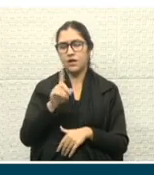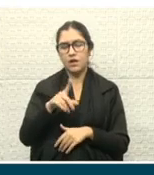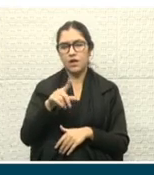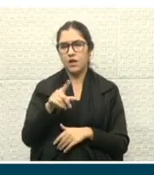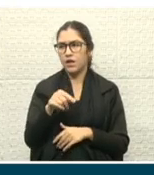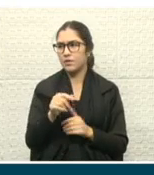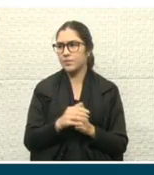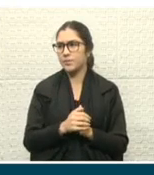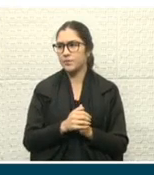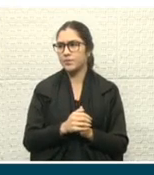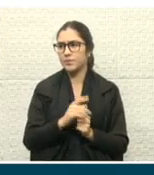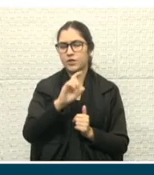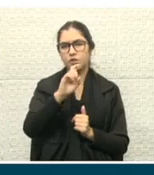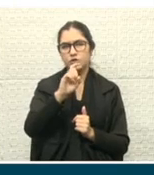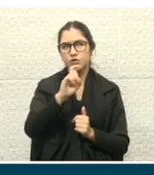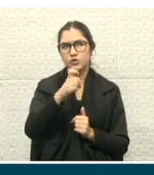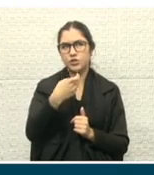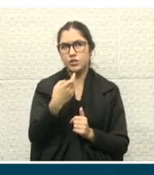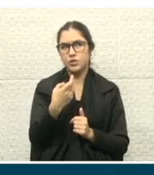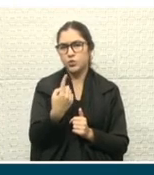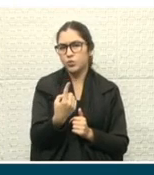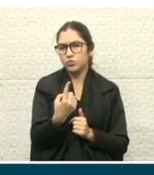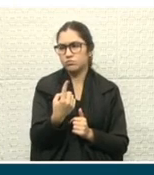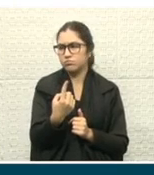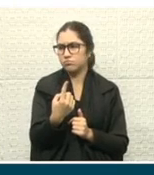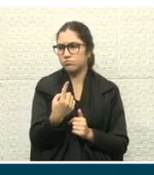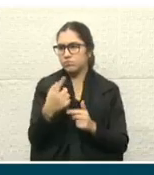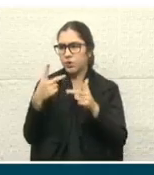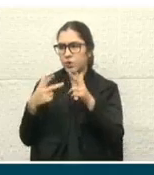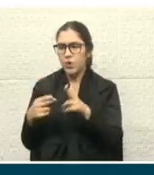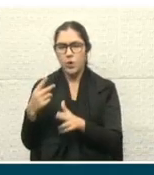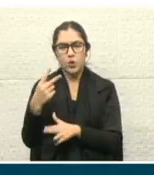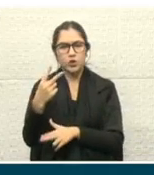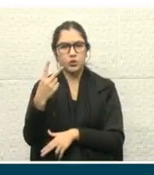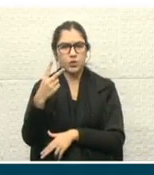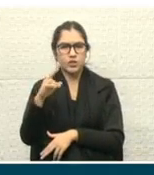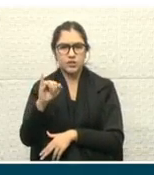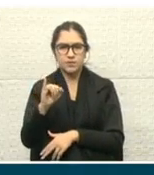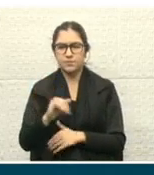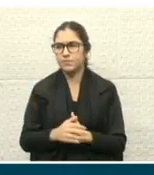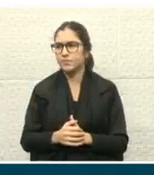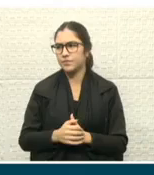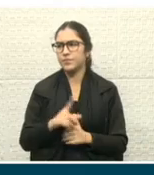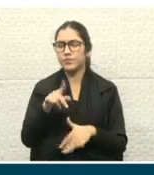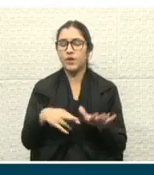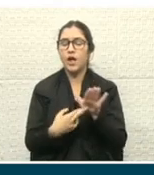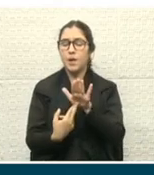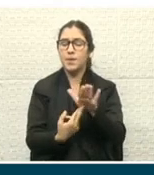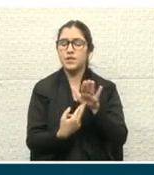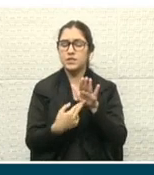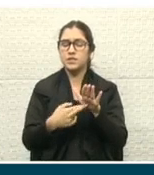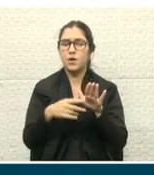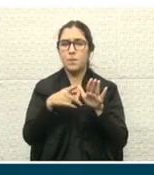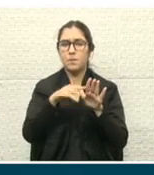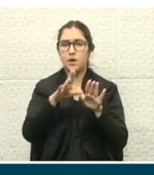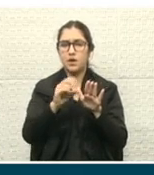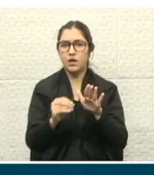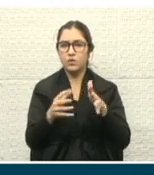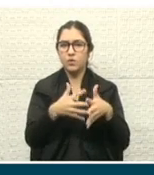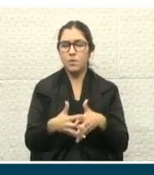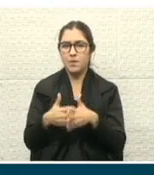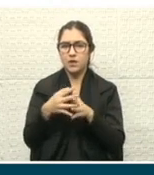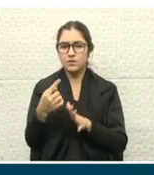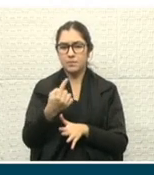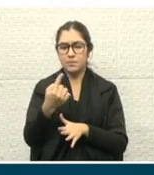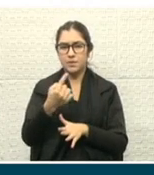seria, vamos pensar em um x1 igual a 2i, a representação do plano complexo da primeira